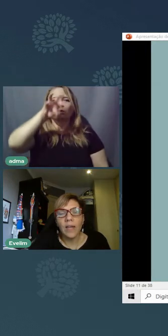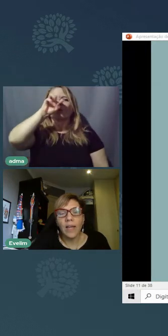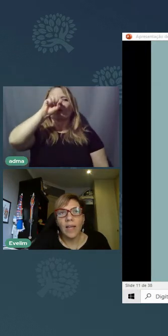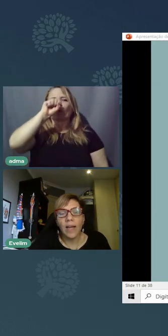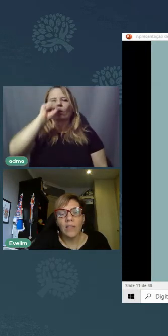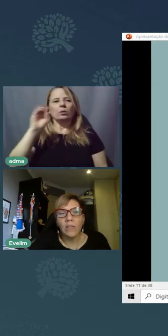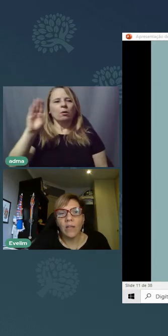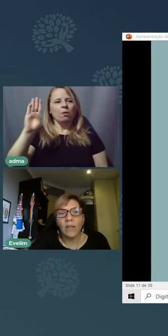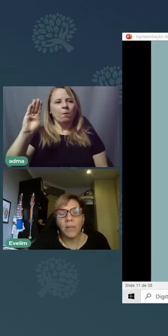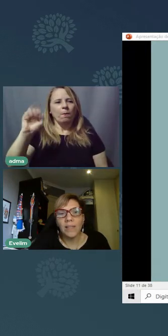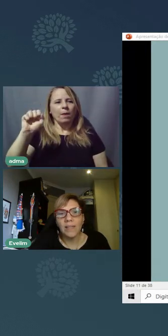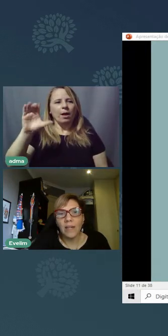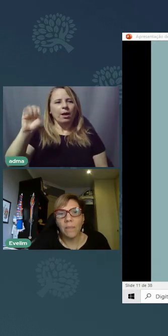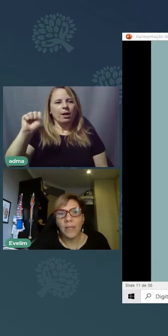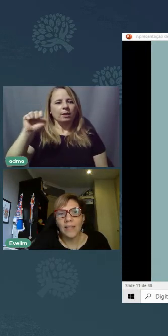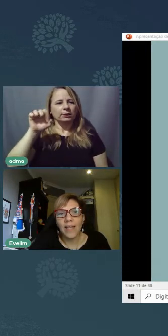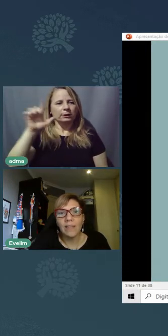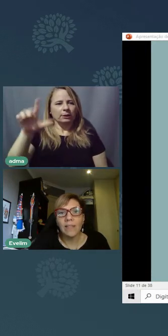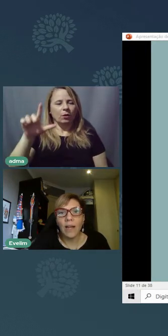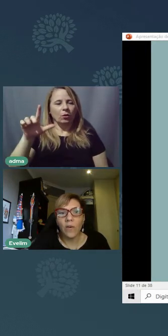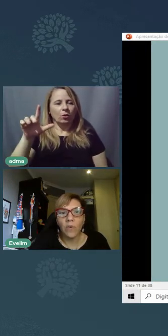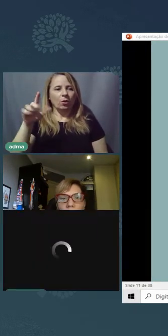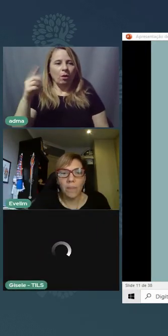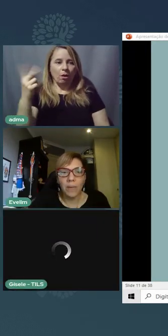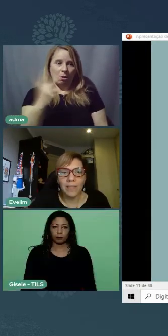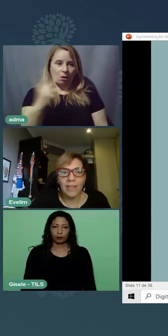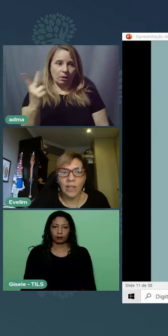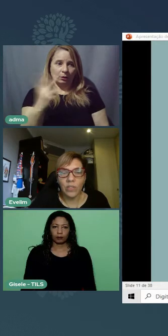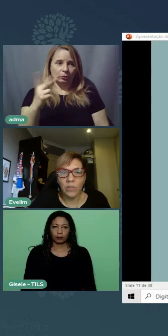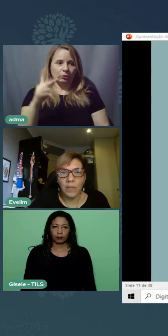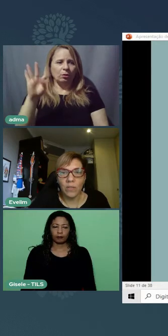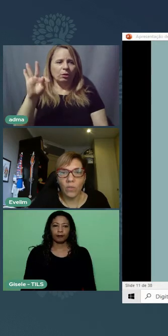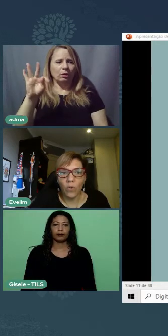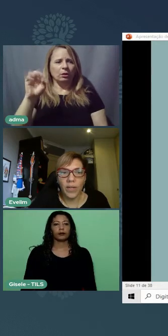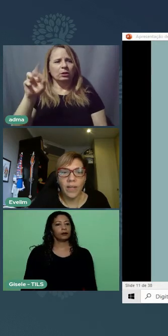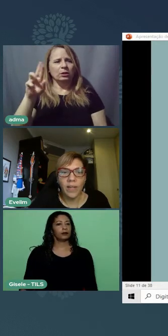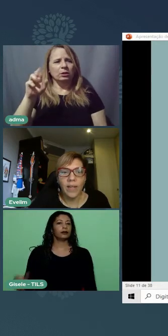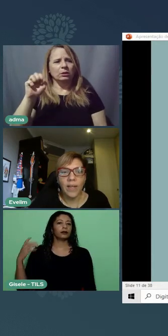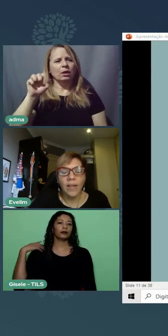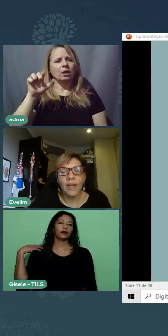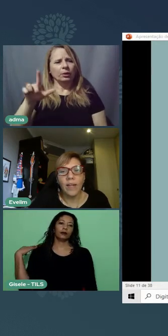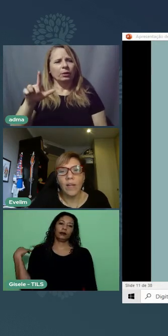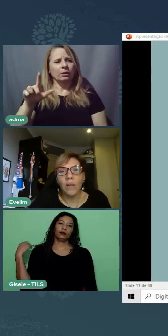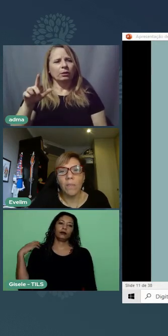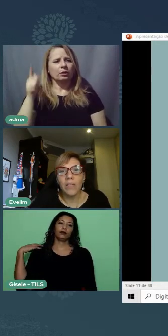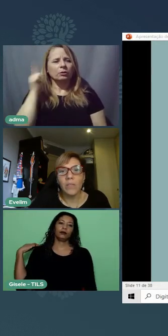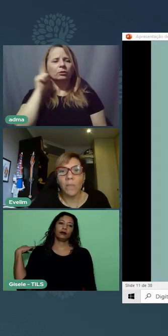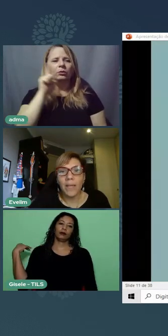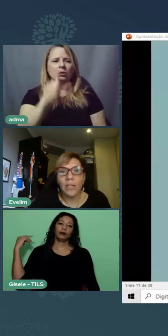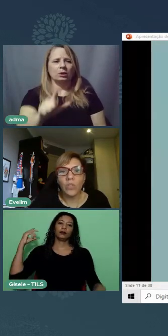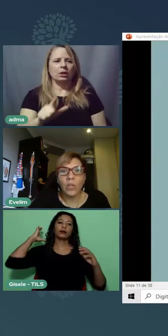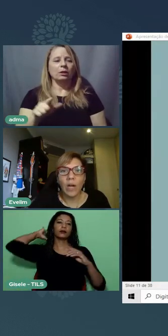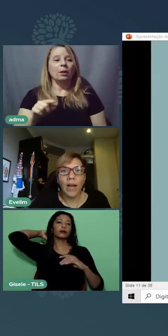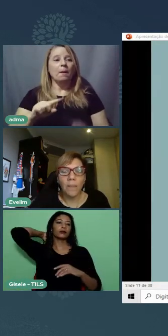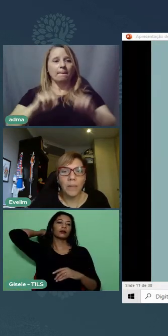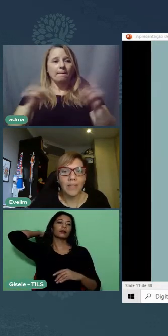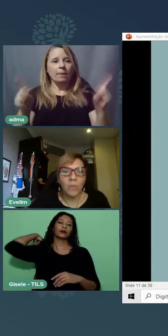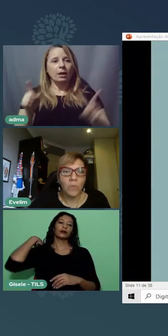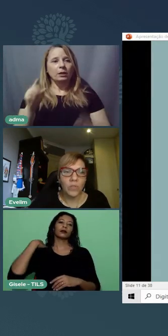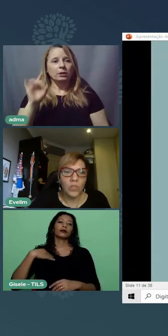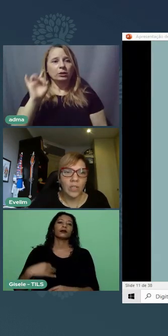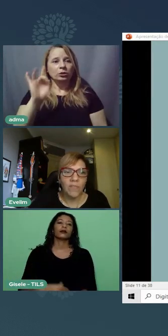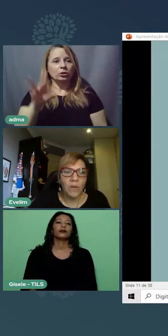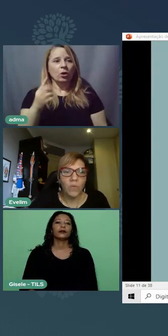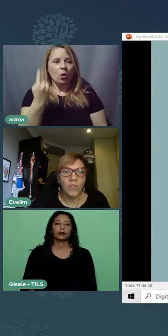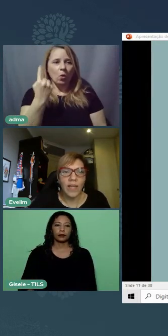né? Ambas as terapias restauram a capacidade inspiratória, mas somente a